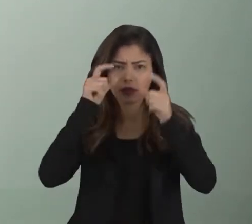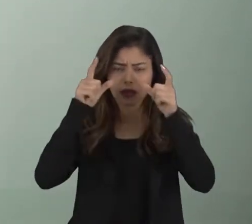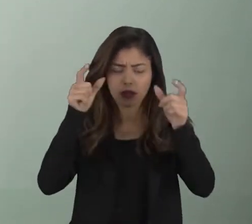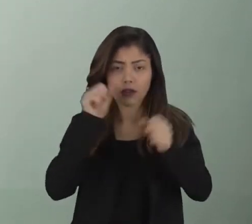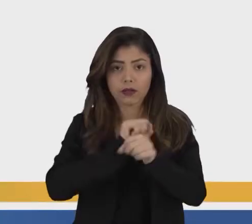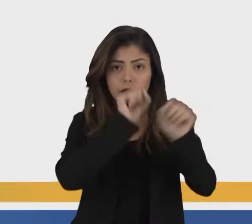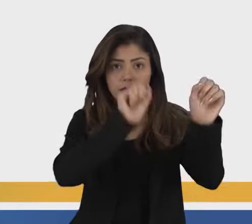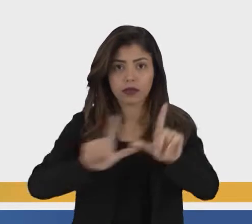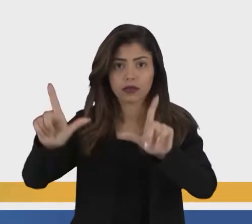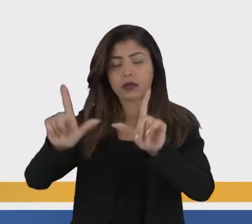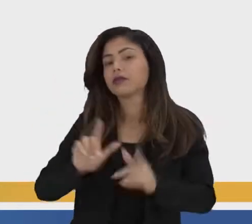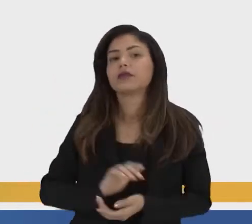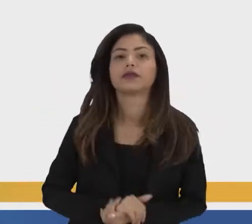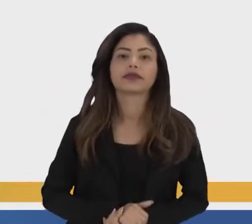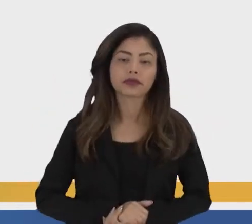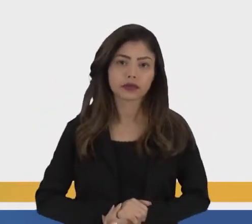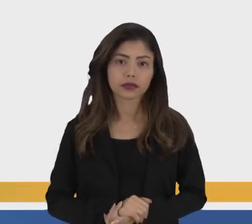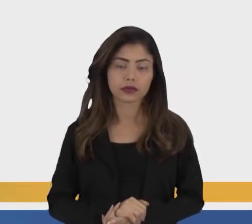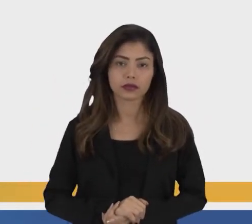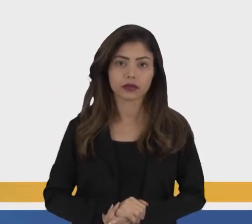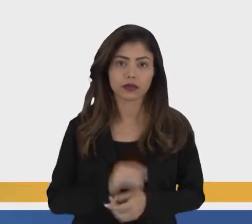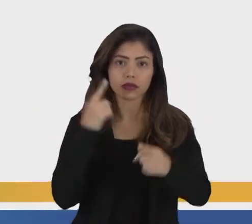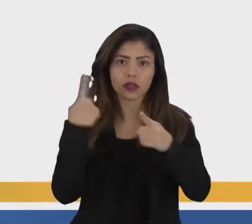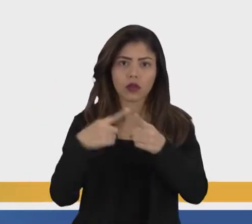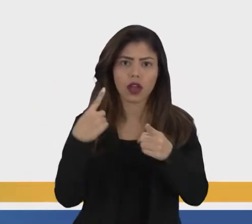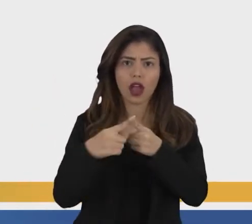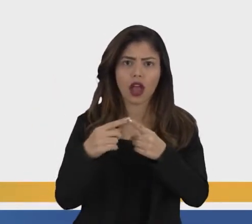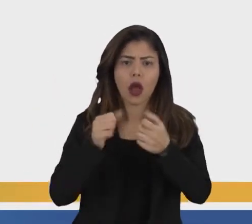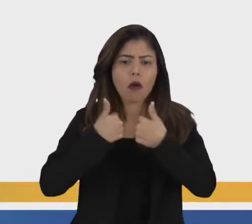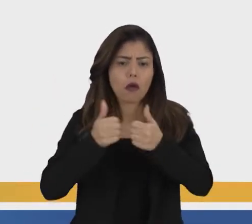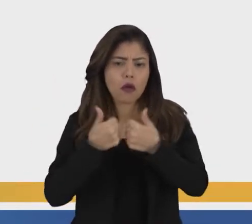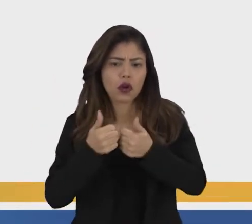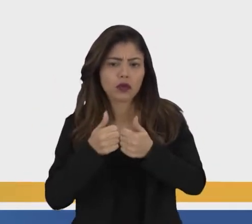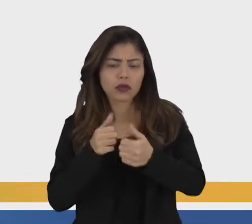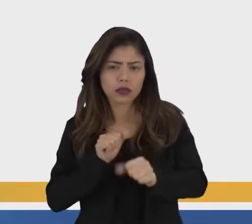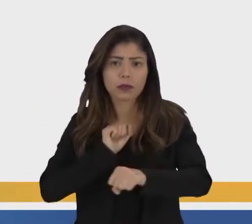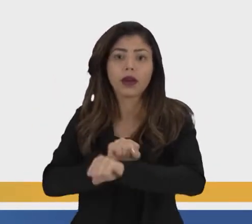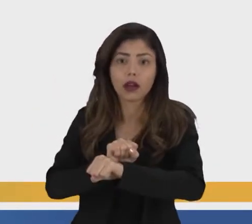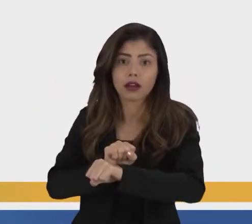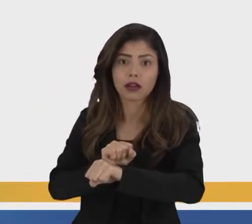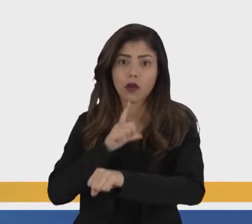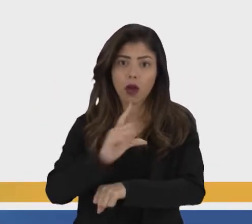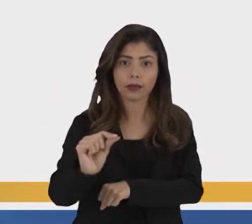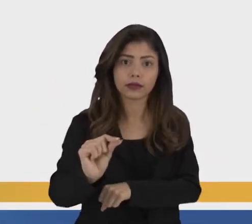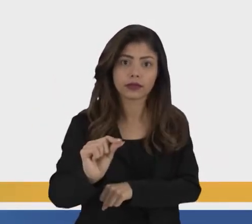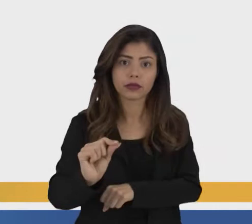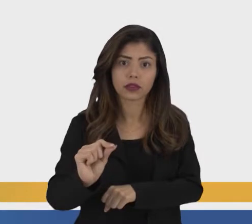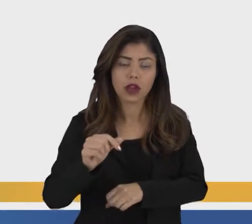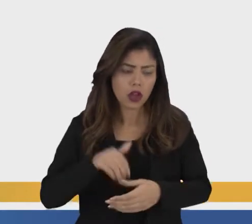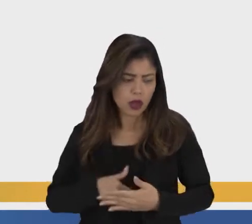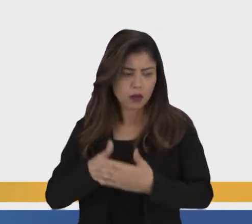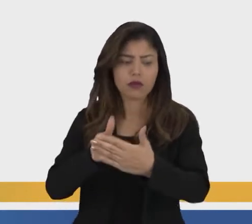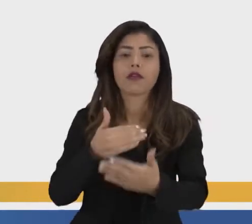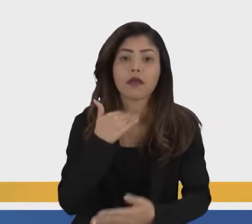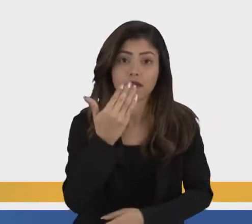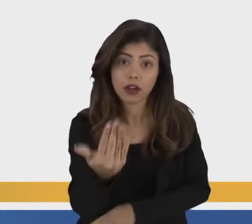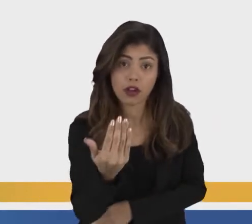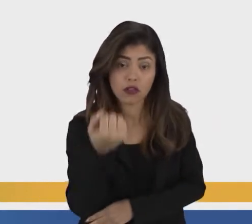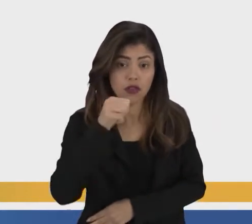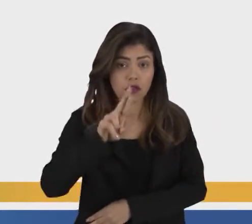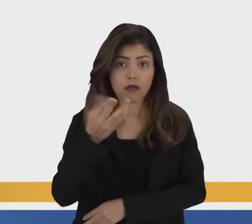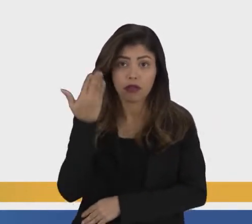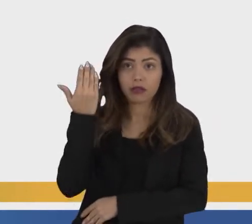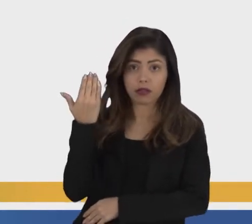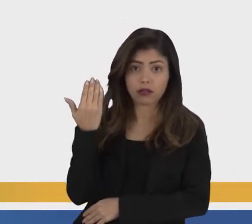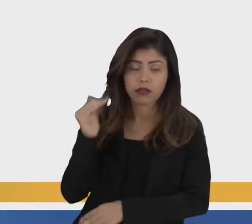no slide. Por que um ônibus freia ou acelera? Somos empurrados para frente ou para trás?